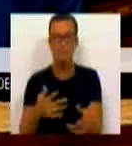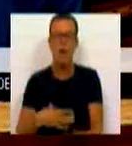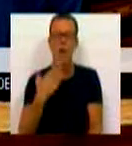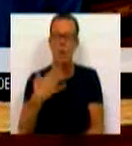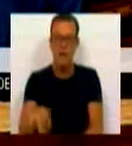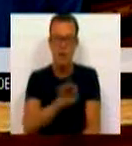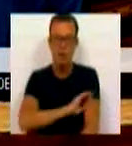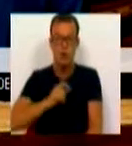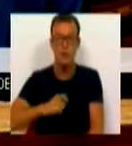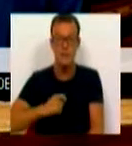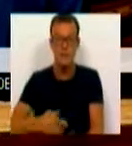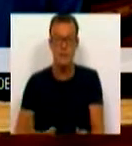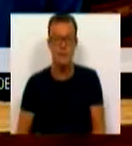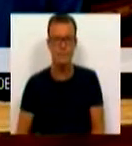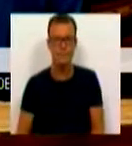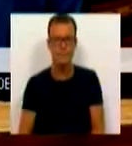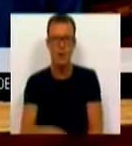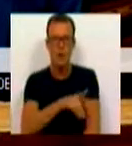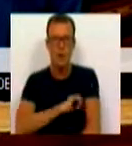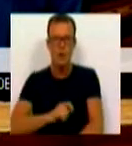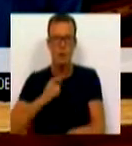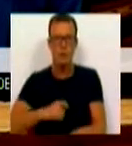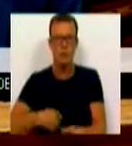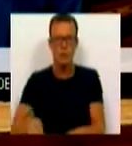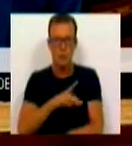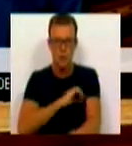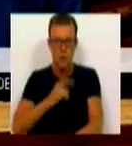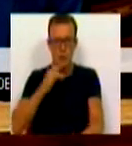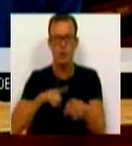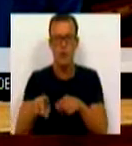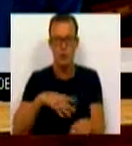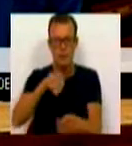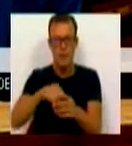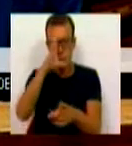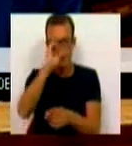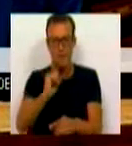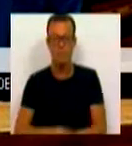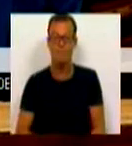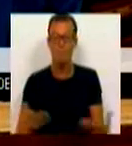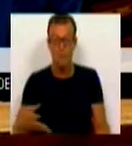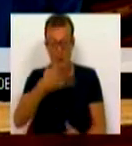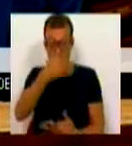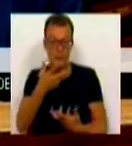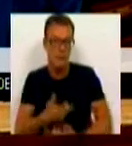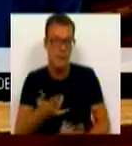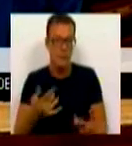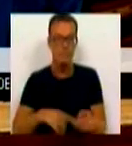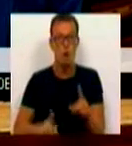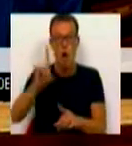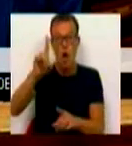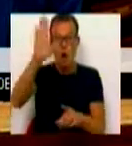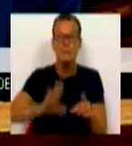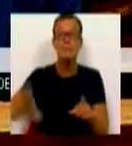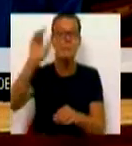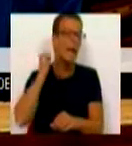Obrigada, Sr. Presidente, Senhoras e Srs. Deputados, Srs. Membros do Governo. A tragédia que se abateu no norte do distrito